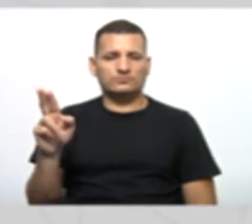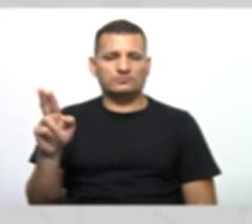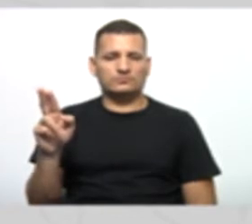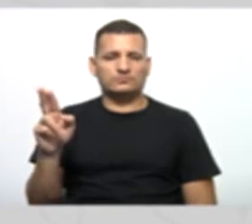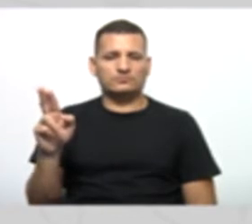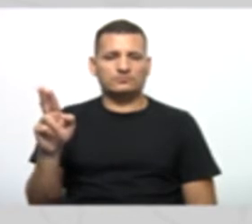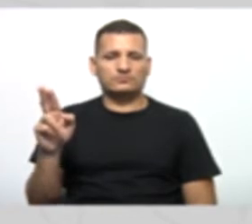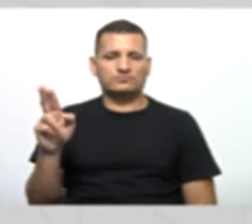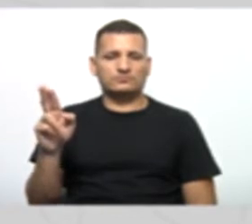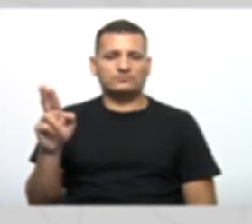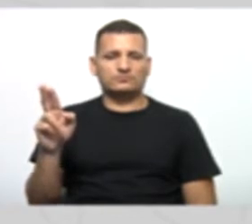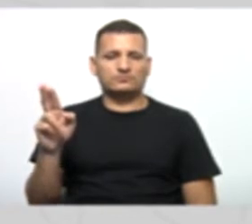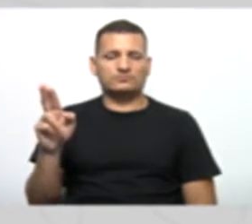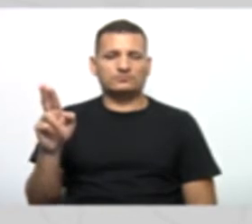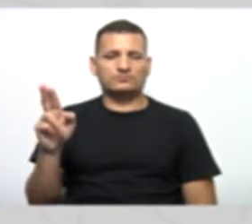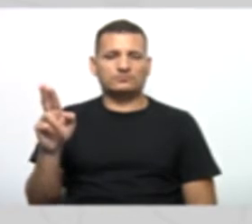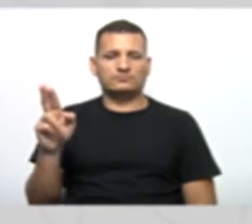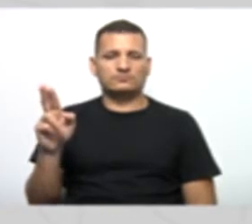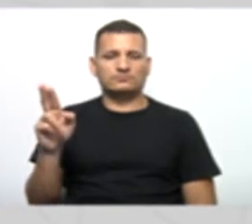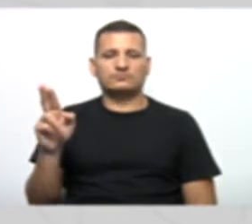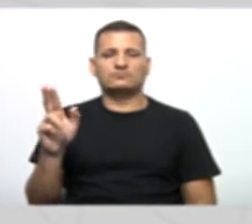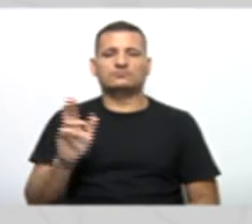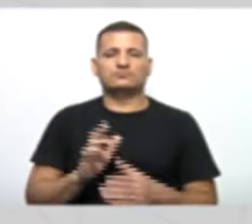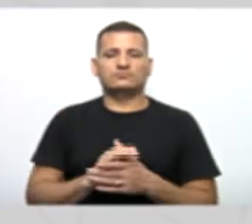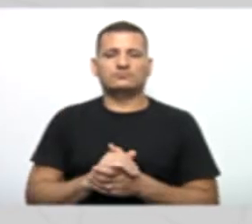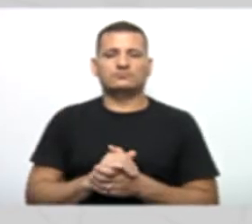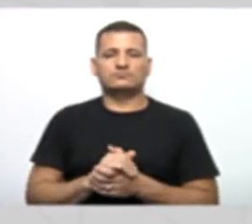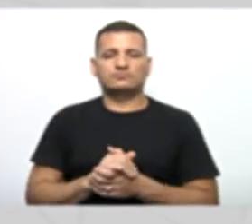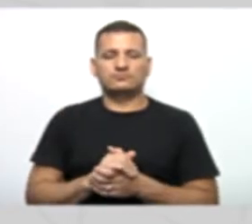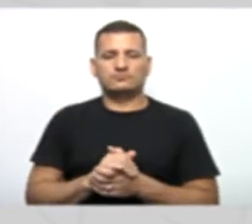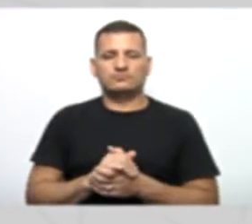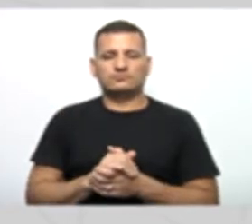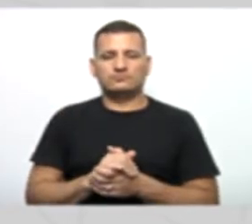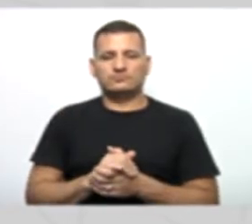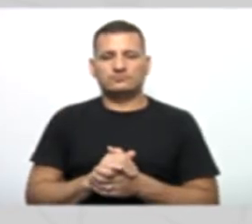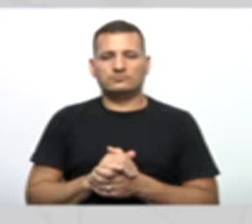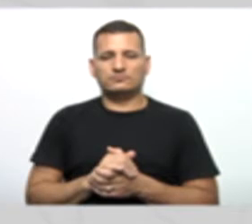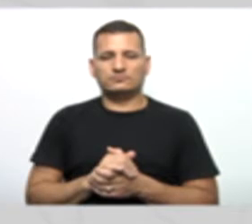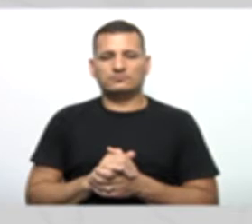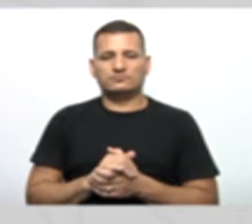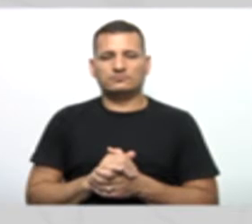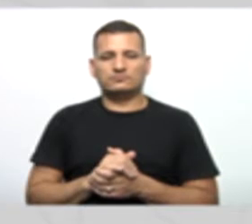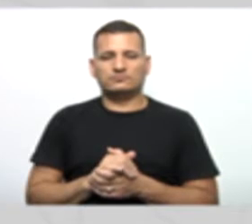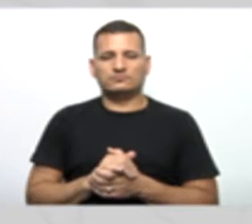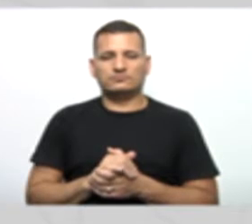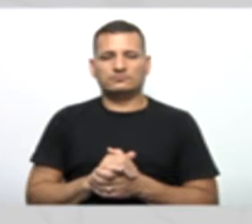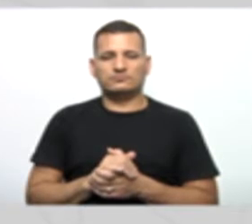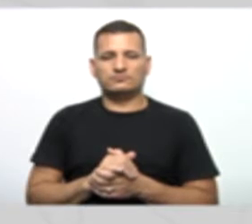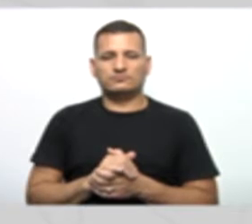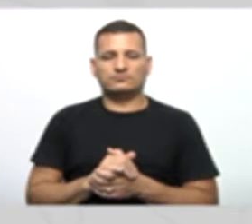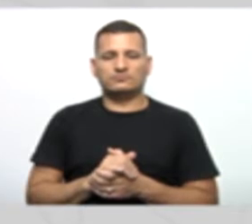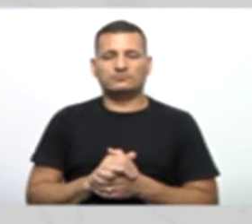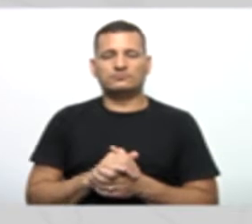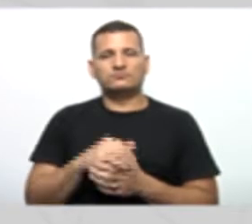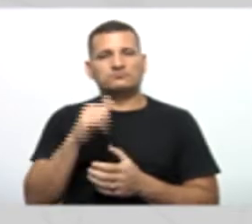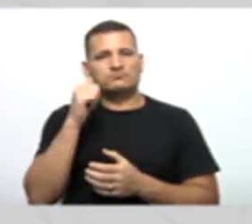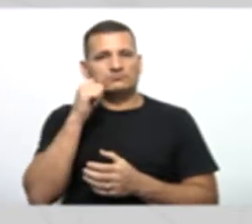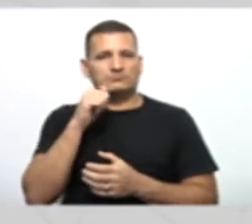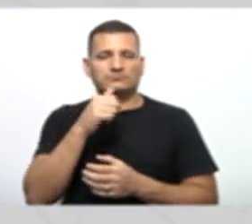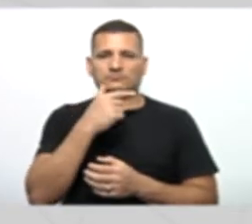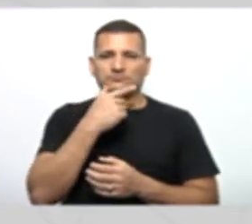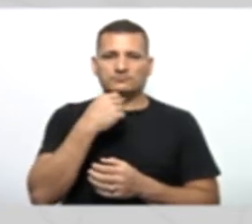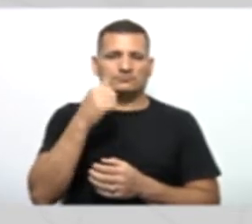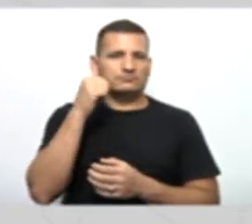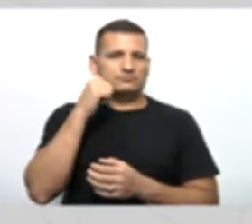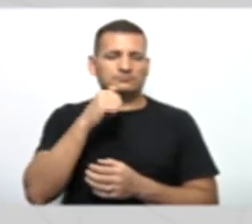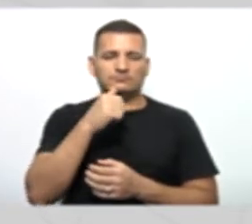com 100 posições, ou seja, eu posso ter um nome com até 100 caracteres. O sexo, eu vou gravar no